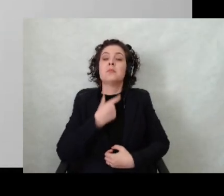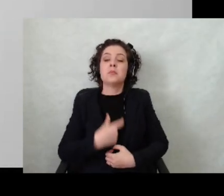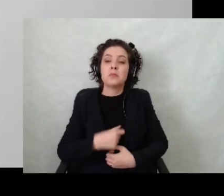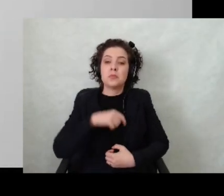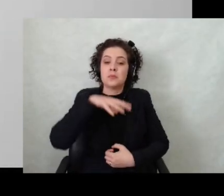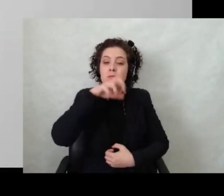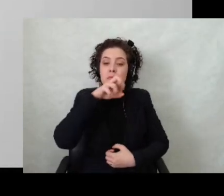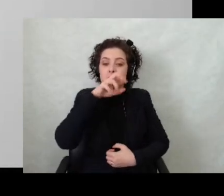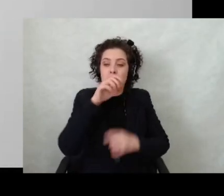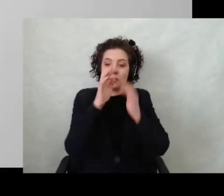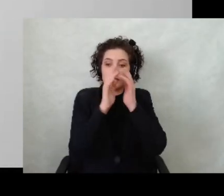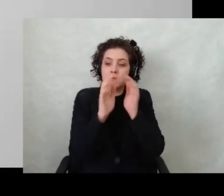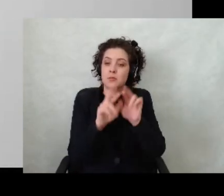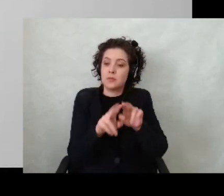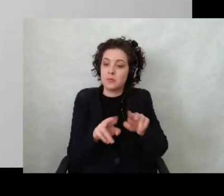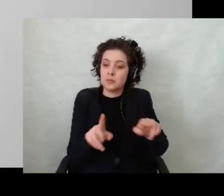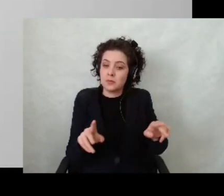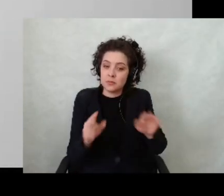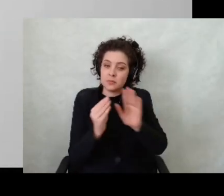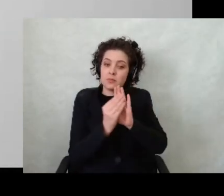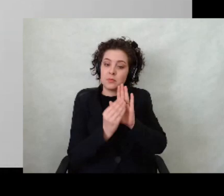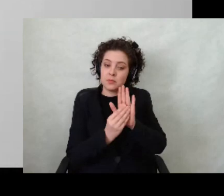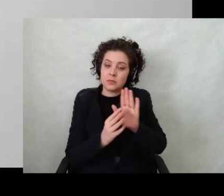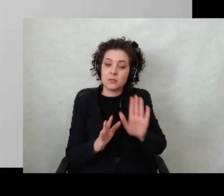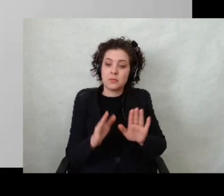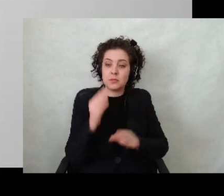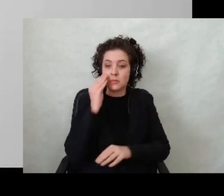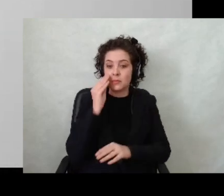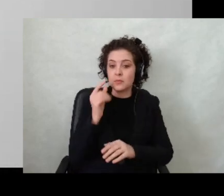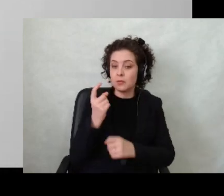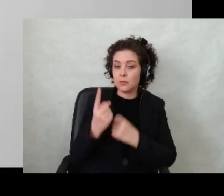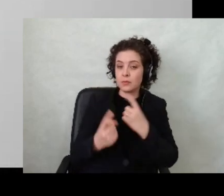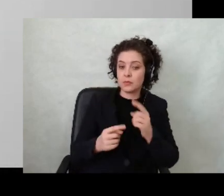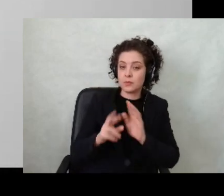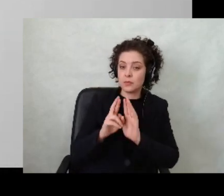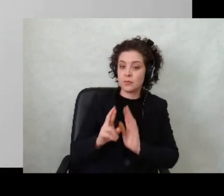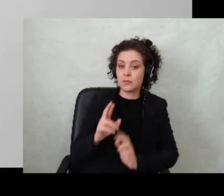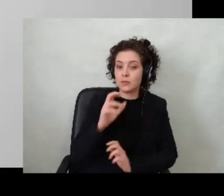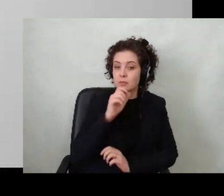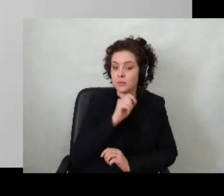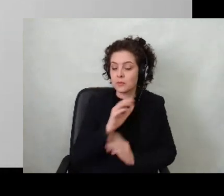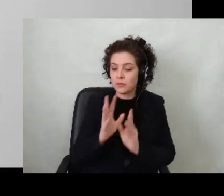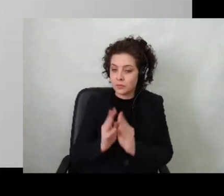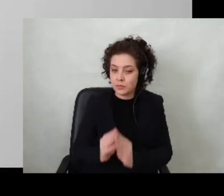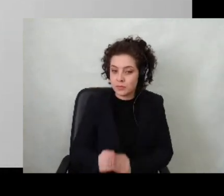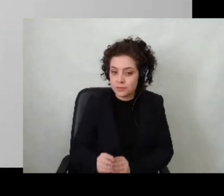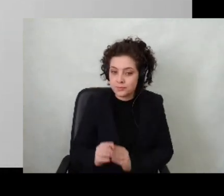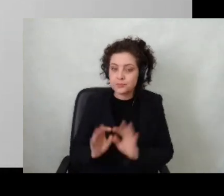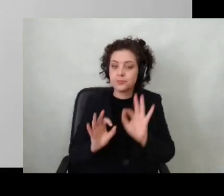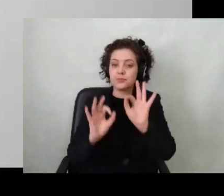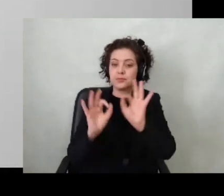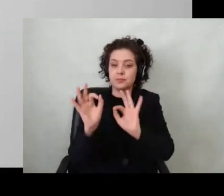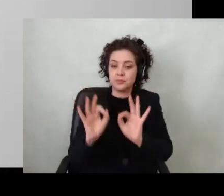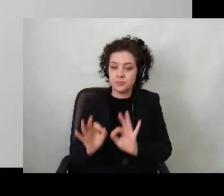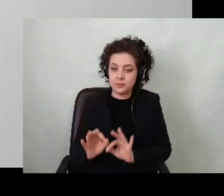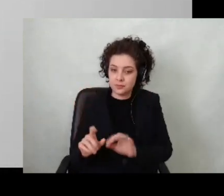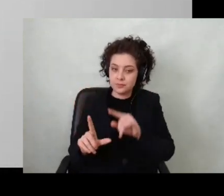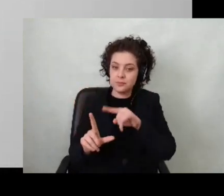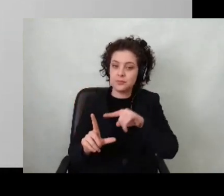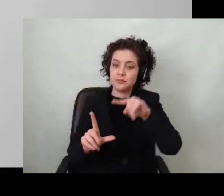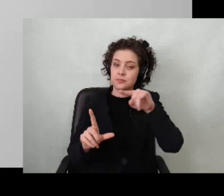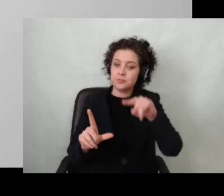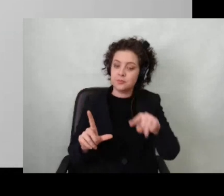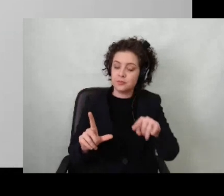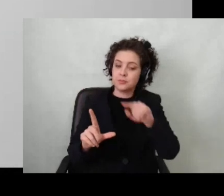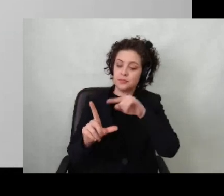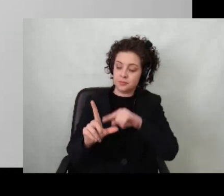E aí, agora eu vou apresentar alguns resultados preliminares ainda do nosso projeto. Esses dados estão